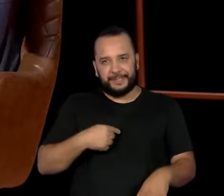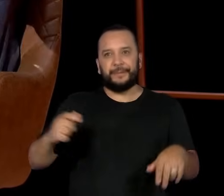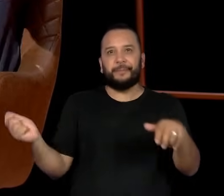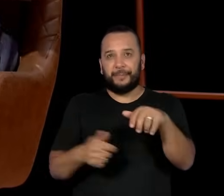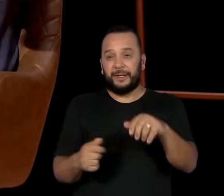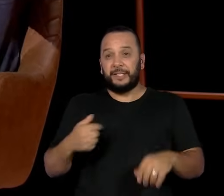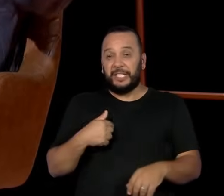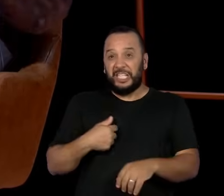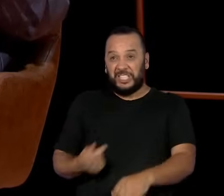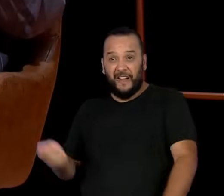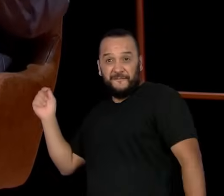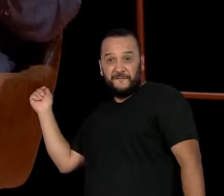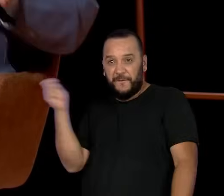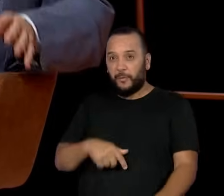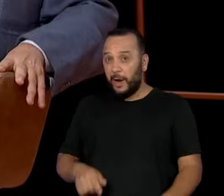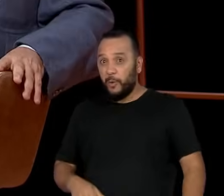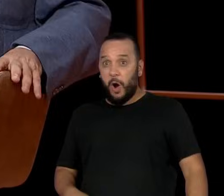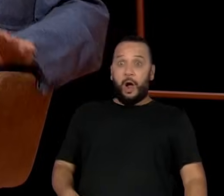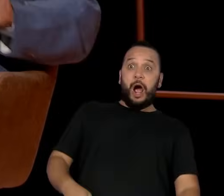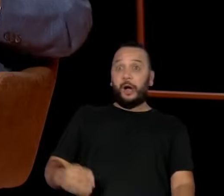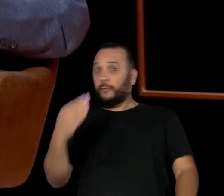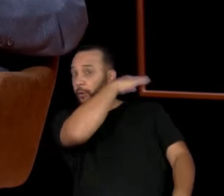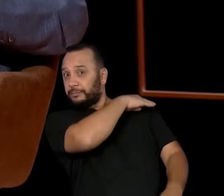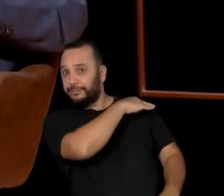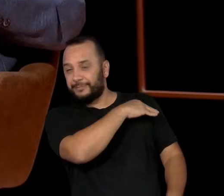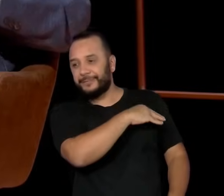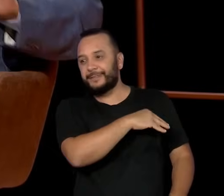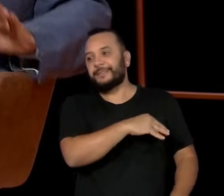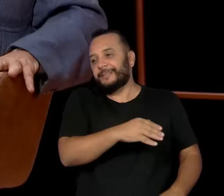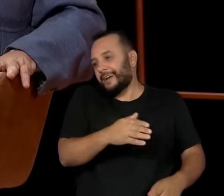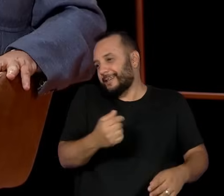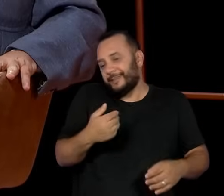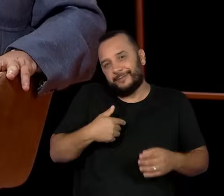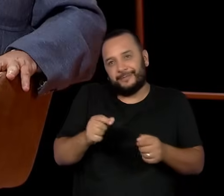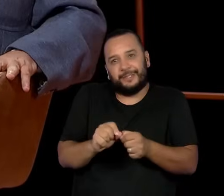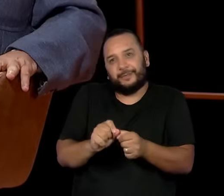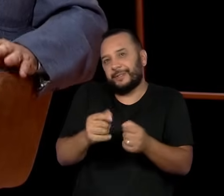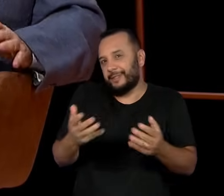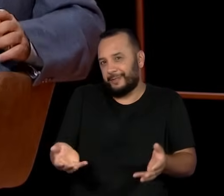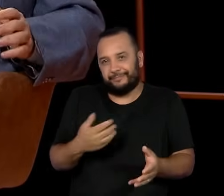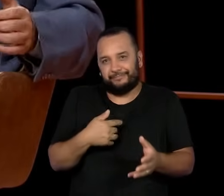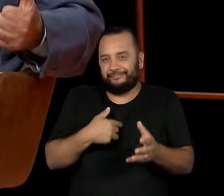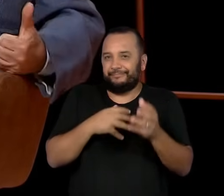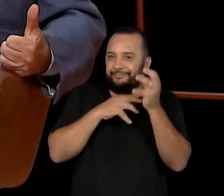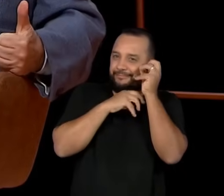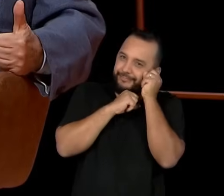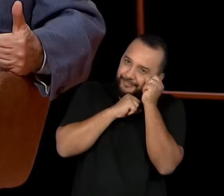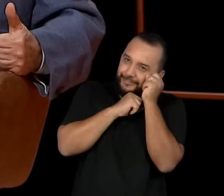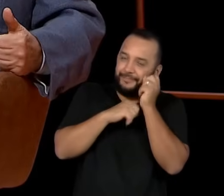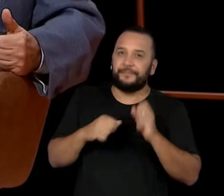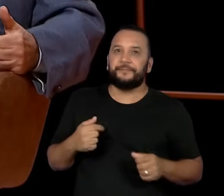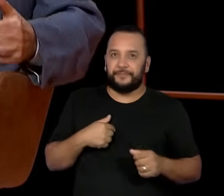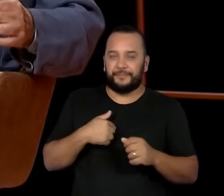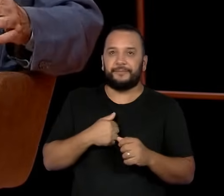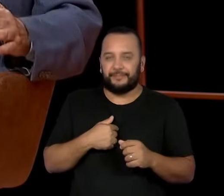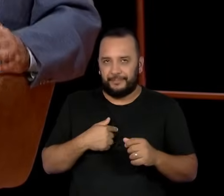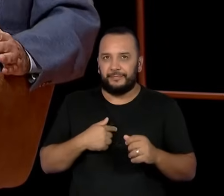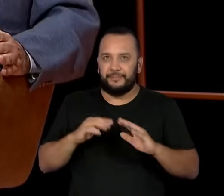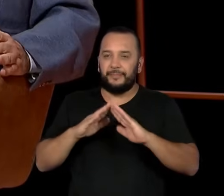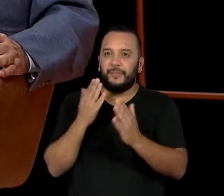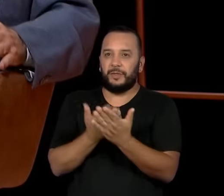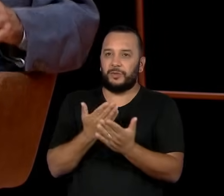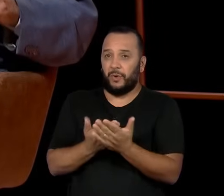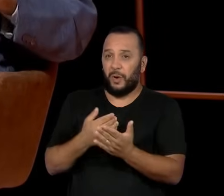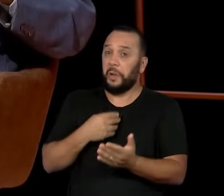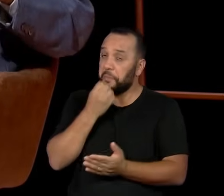fez a curva, eu virei, mas não adianta, ele veio. E fui embora, fui dormir. Mas na escola, eu era o primeiro da